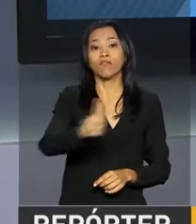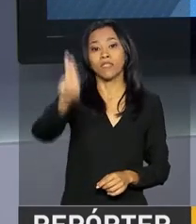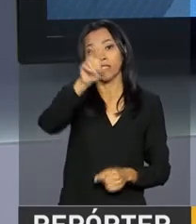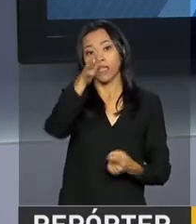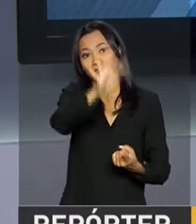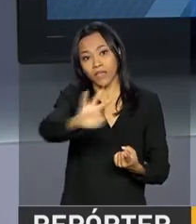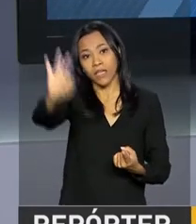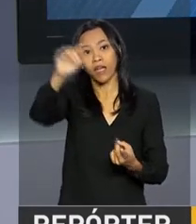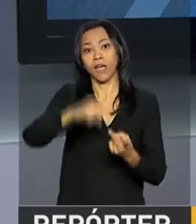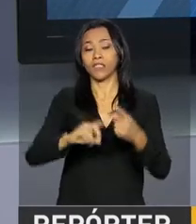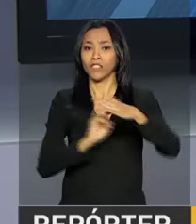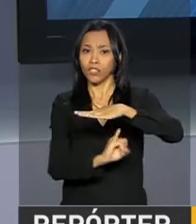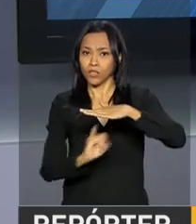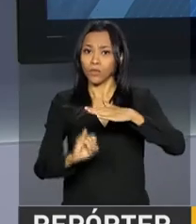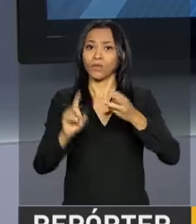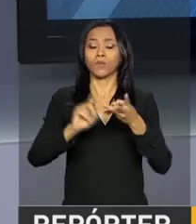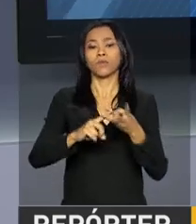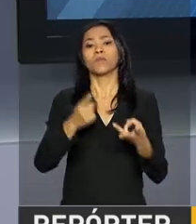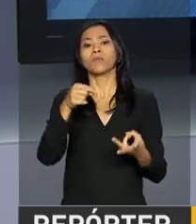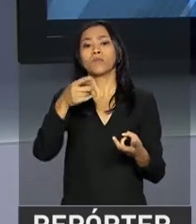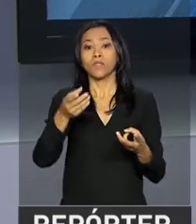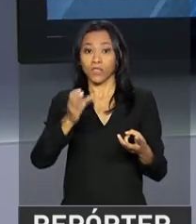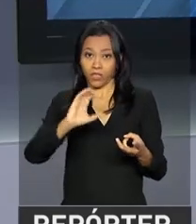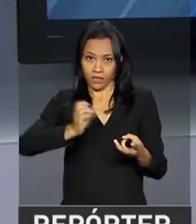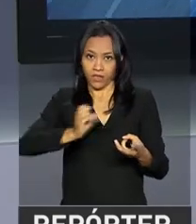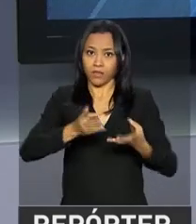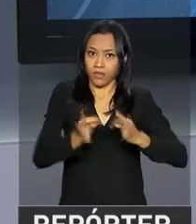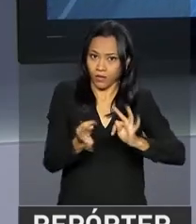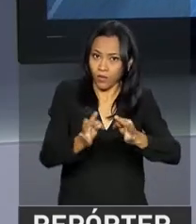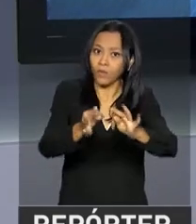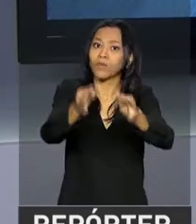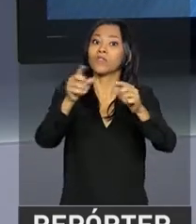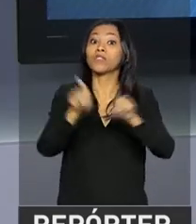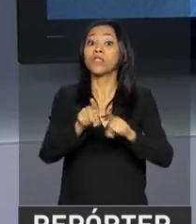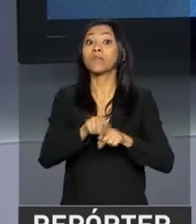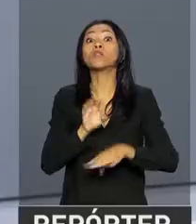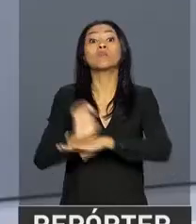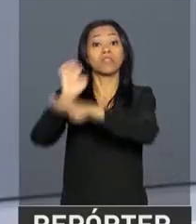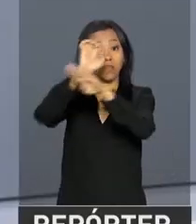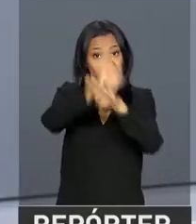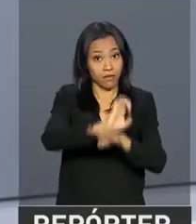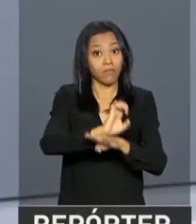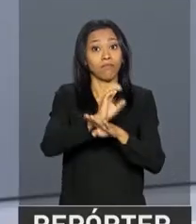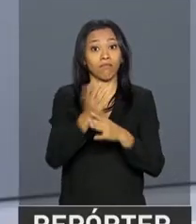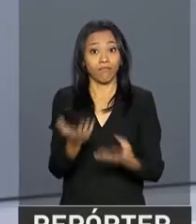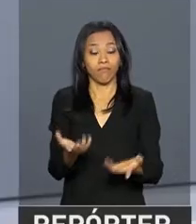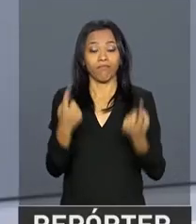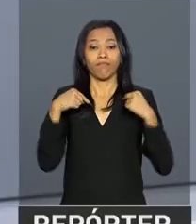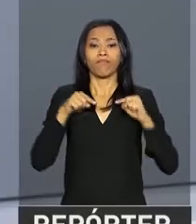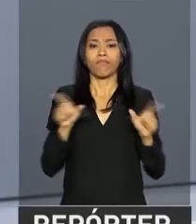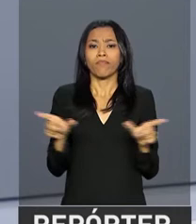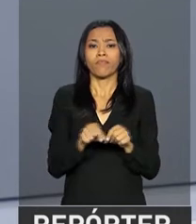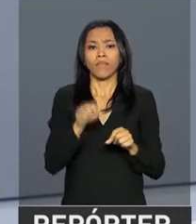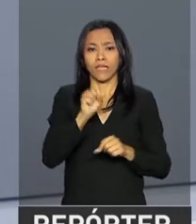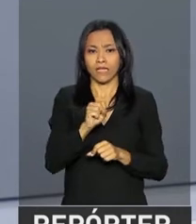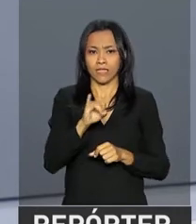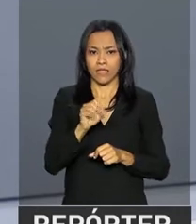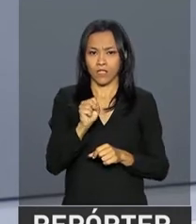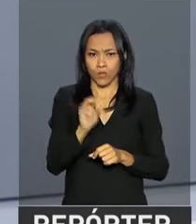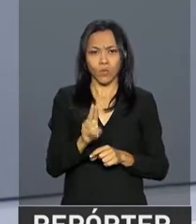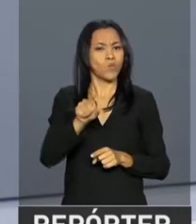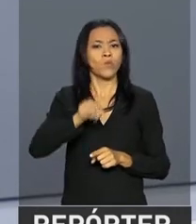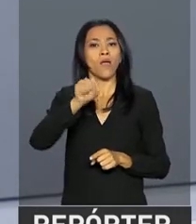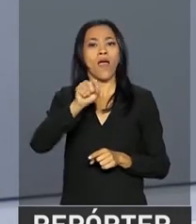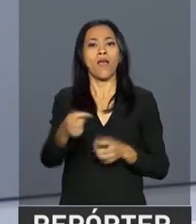institutos federais de educação ciência e tecnologia e instituições estaduais o sisu é um sistema do ministério da educação